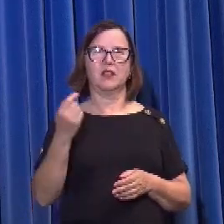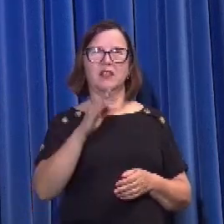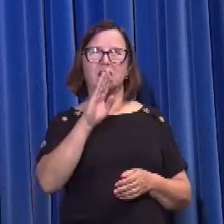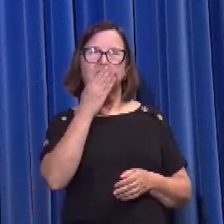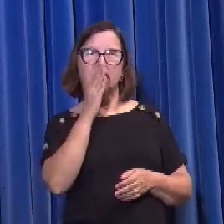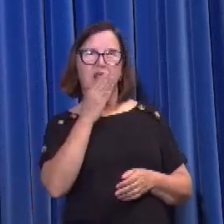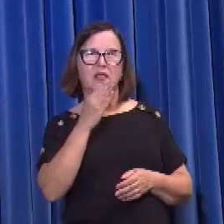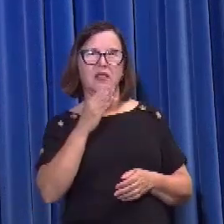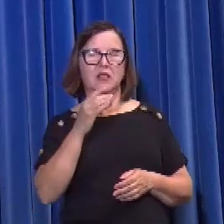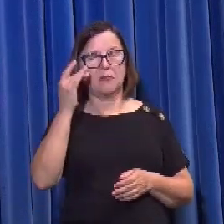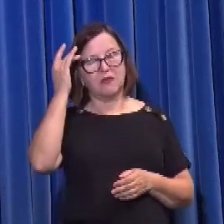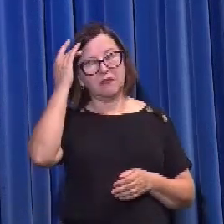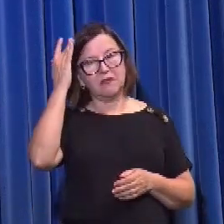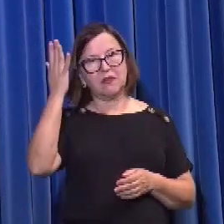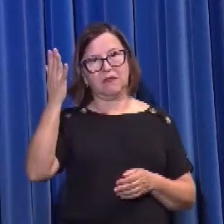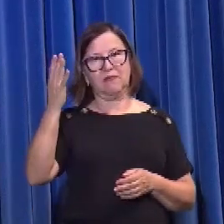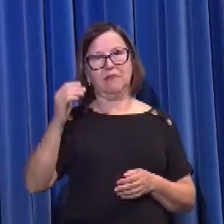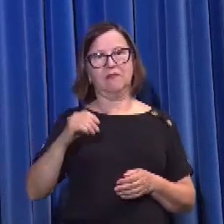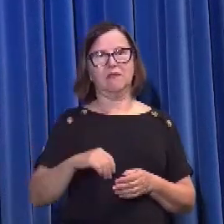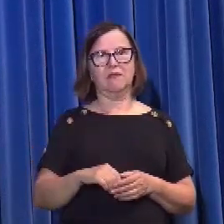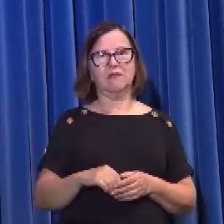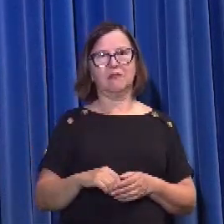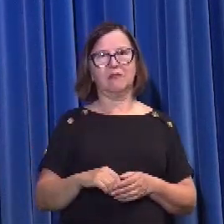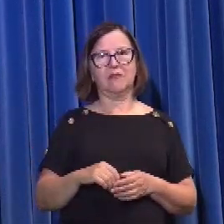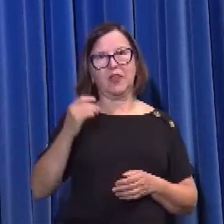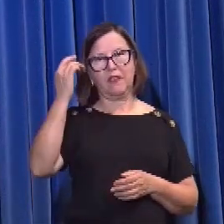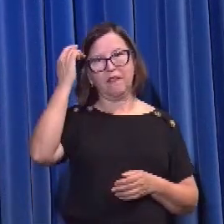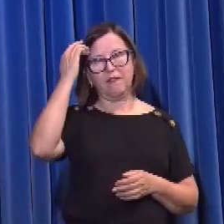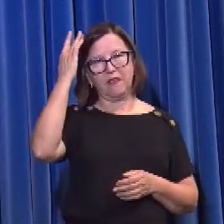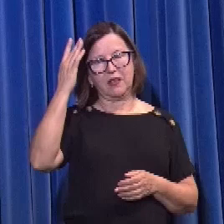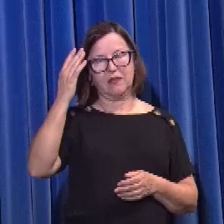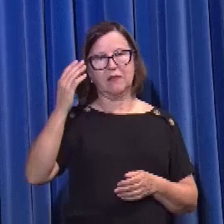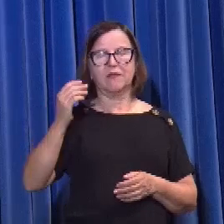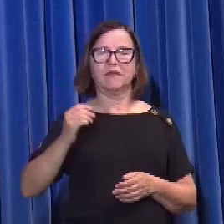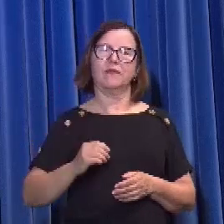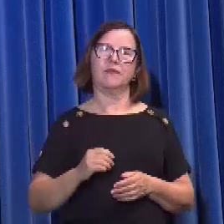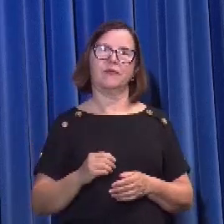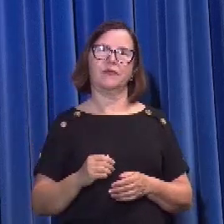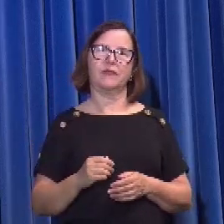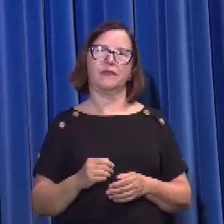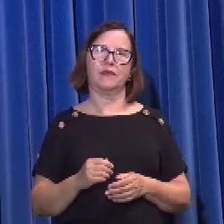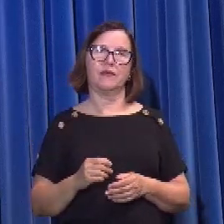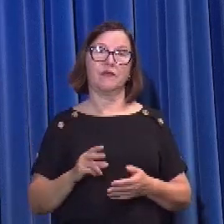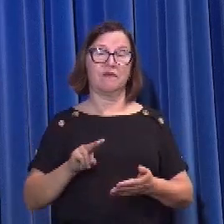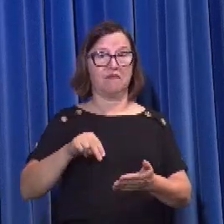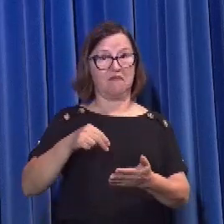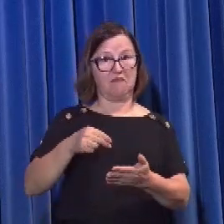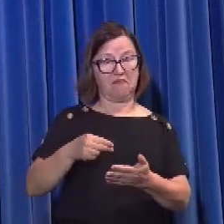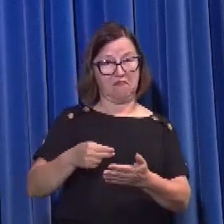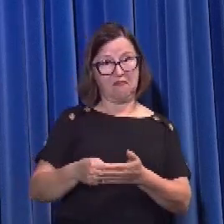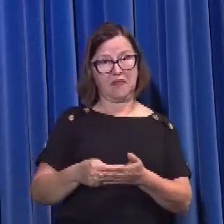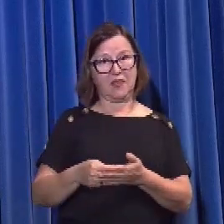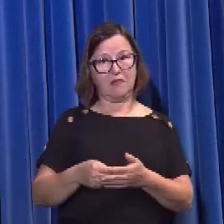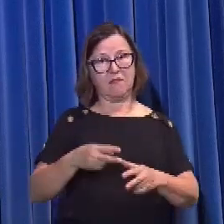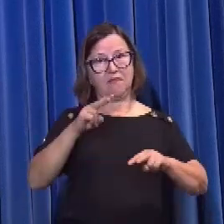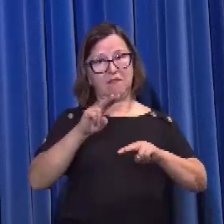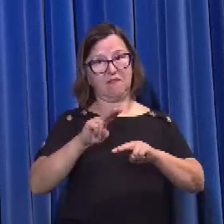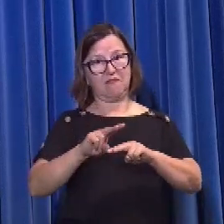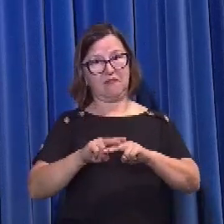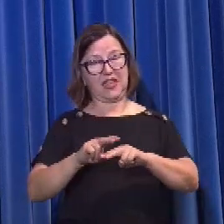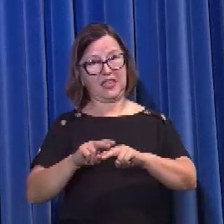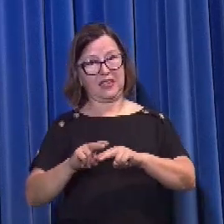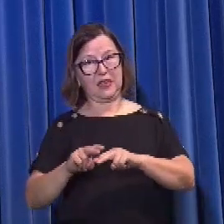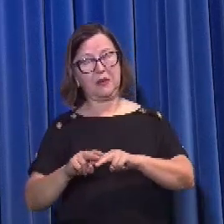fácil. É fácil nós nos perdermos ou cairmos nas armadilhas e